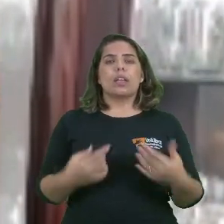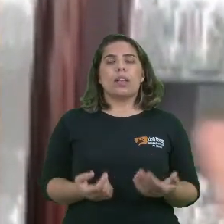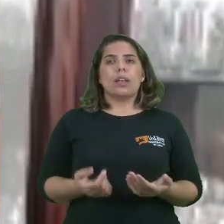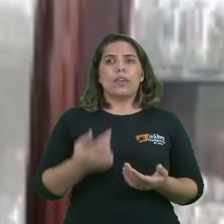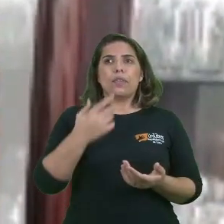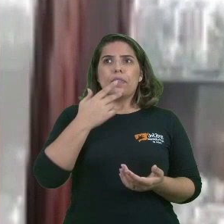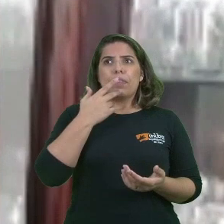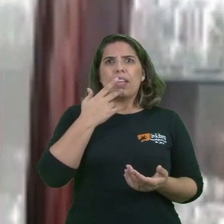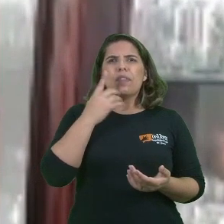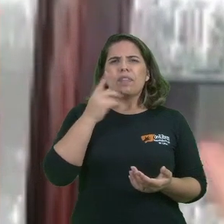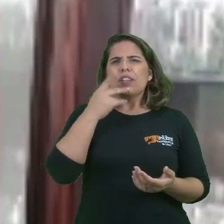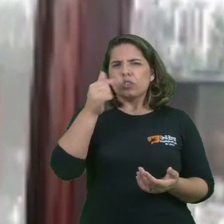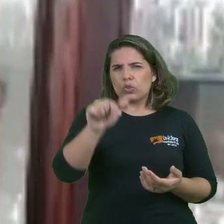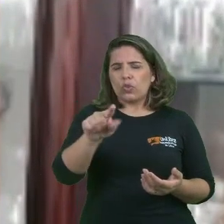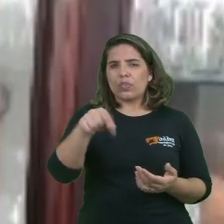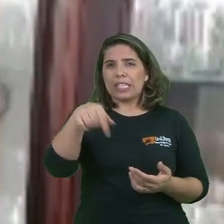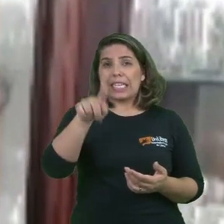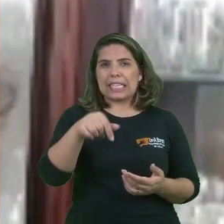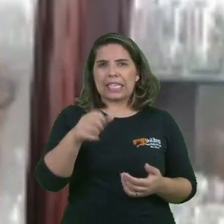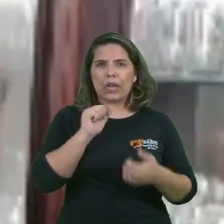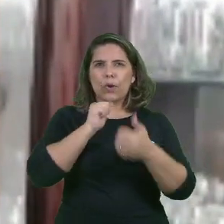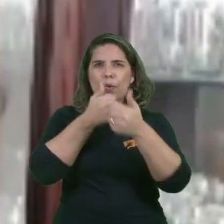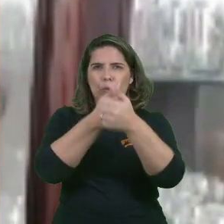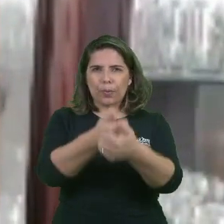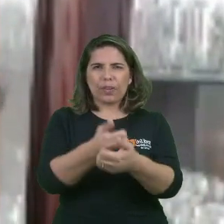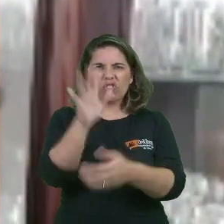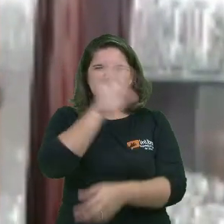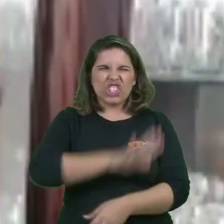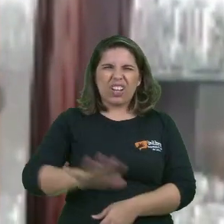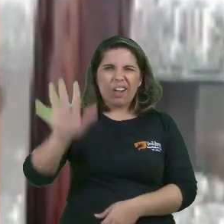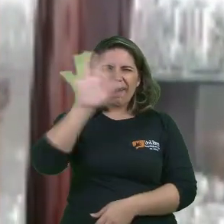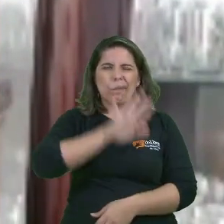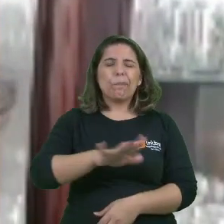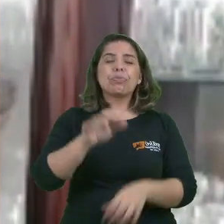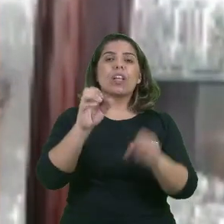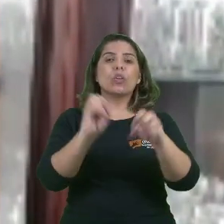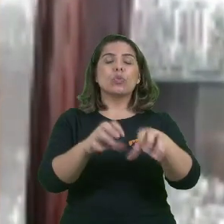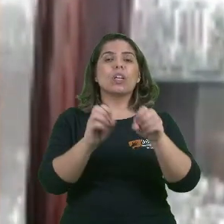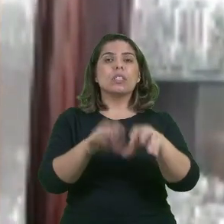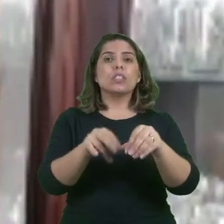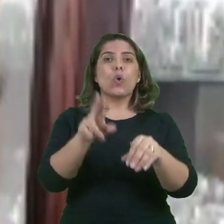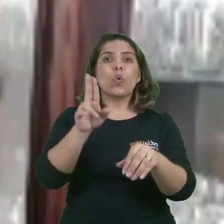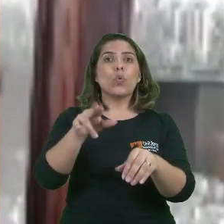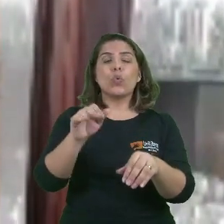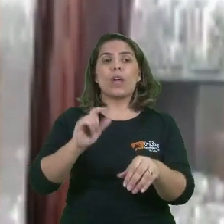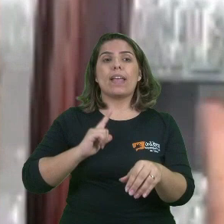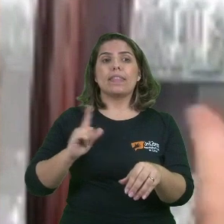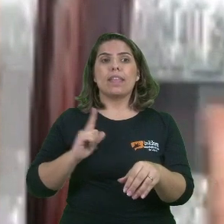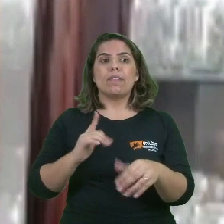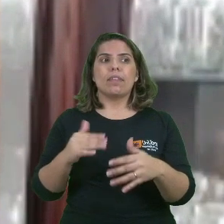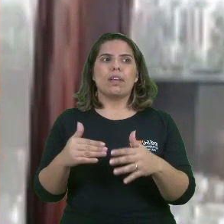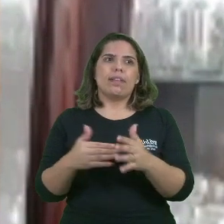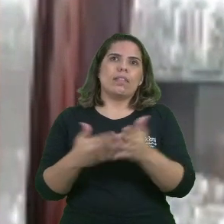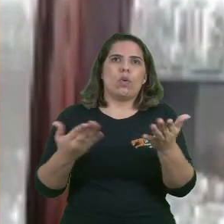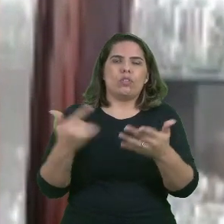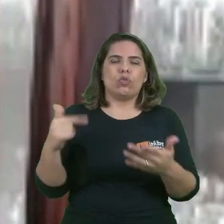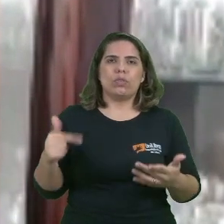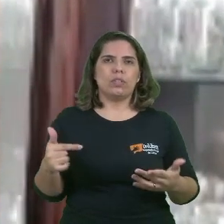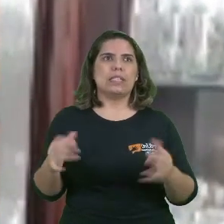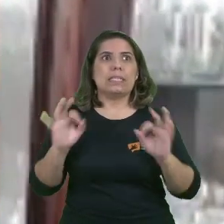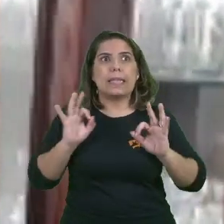só repetir um pouquinho pra ficar um mês em geral a educação nunca teve como ainda não tem